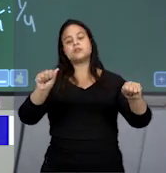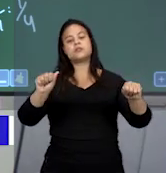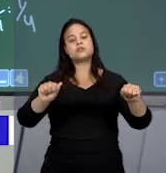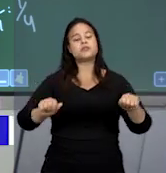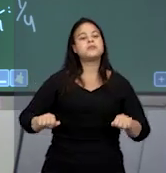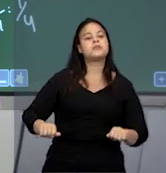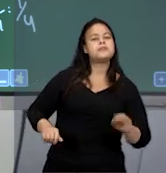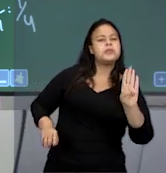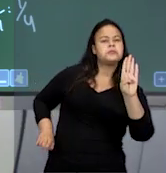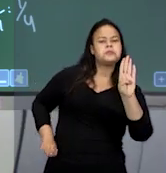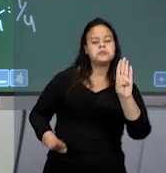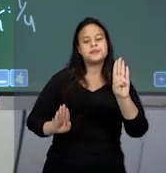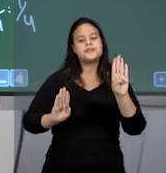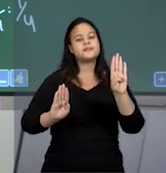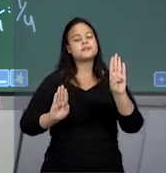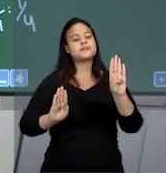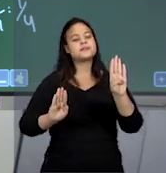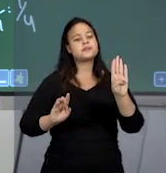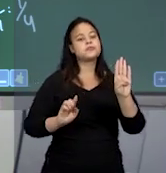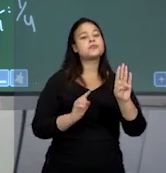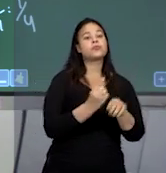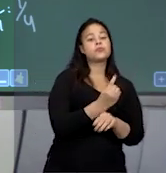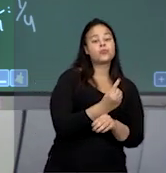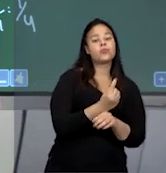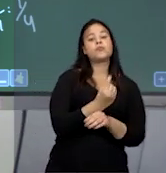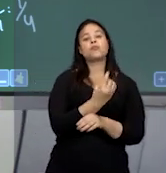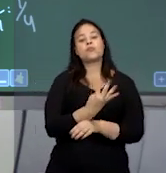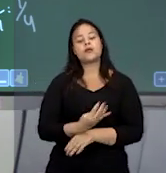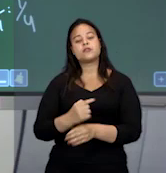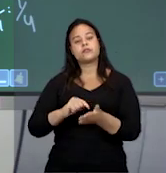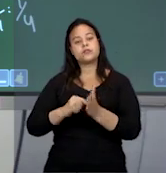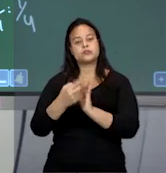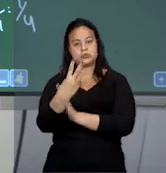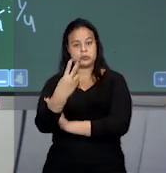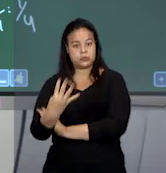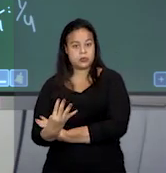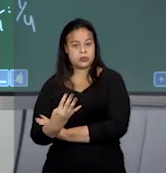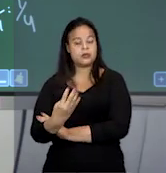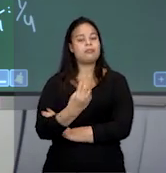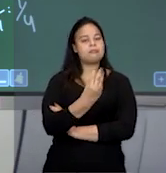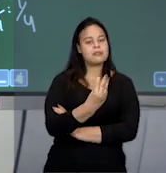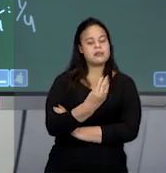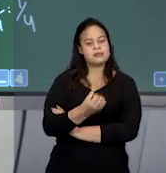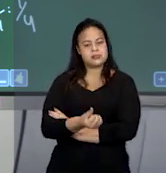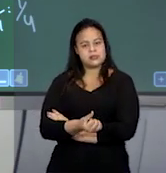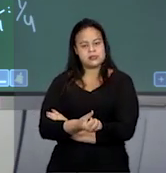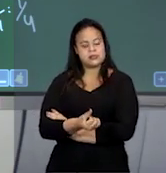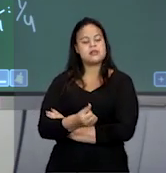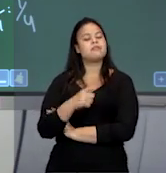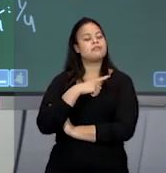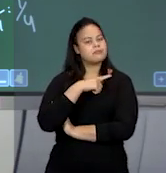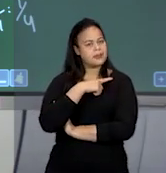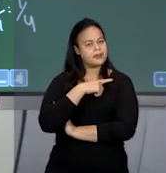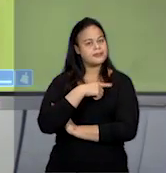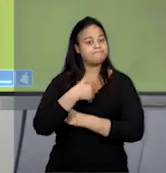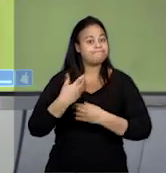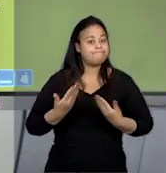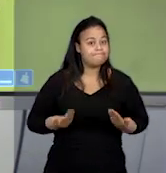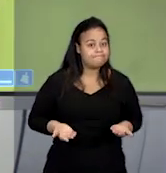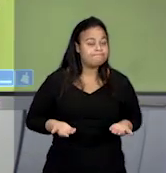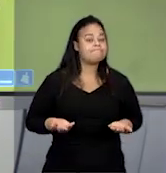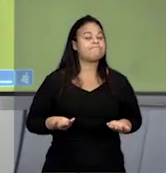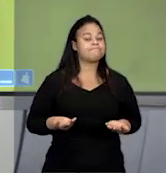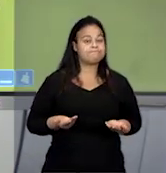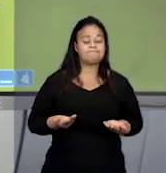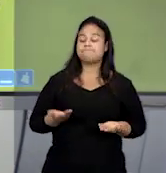Bzão, Bzinho, 1/4 vezes 2/4, vou ter aqui então 3/16. E com isso,